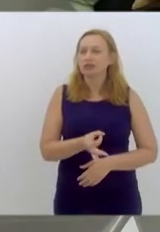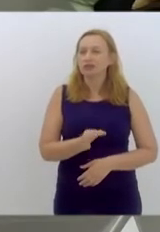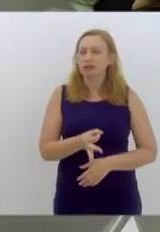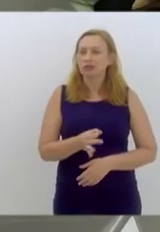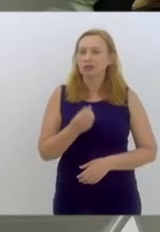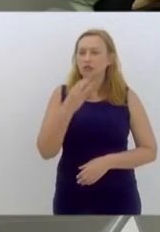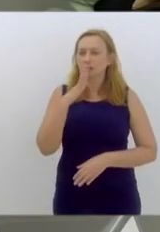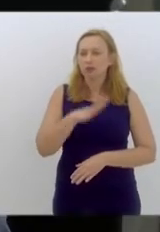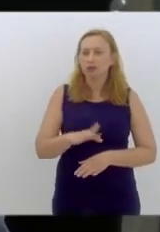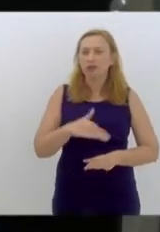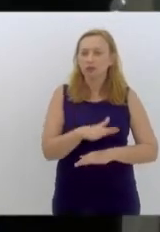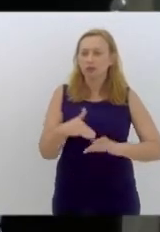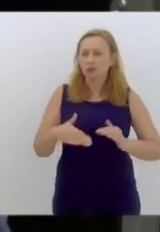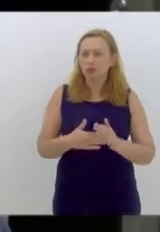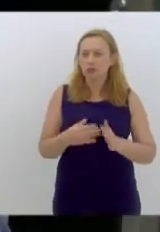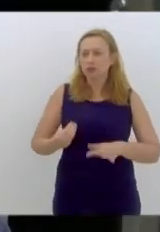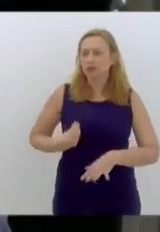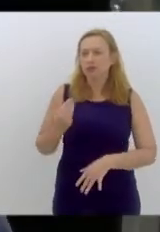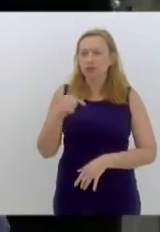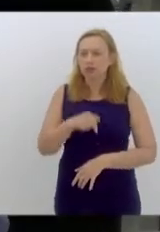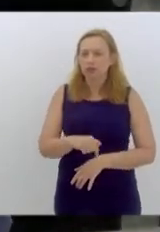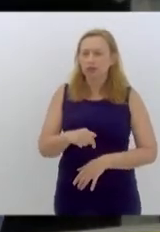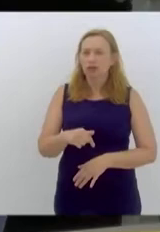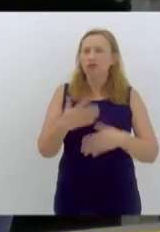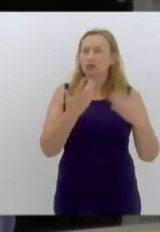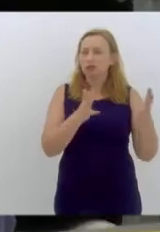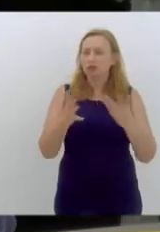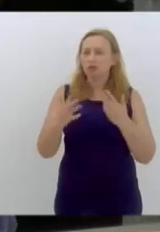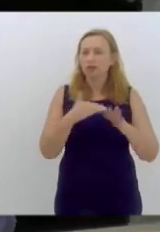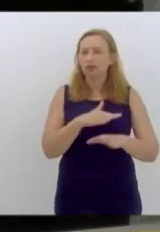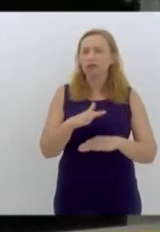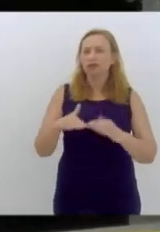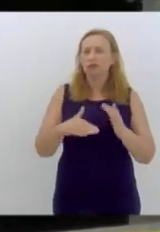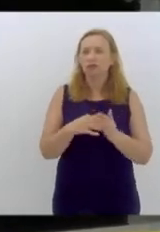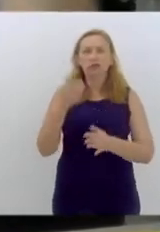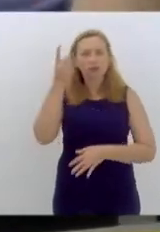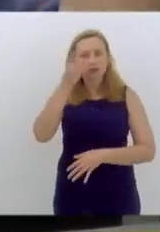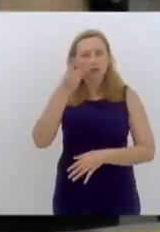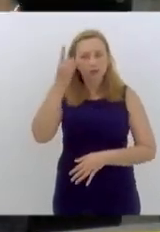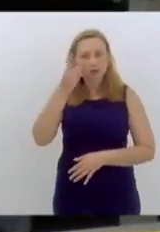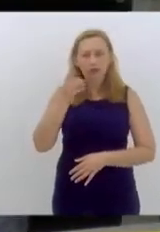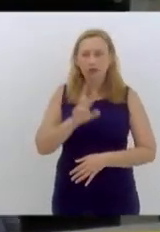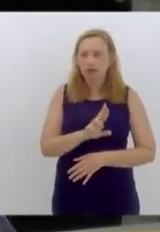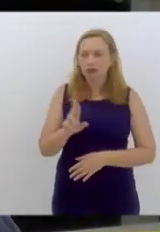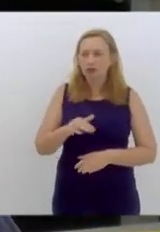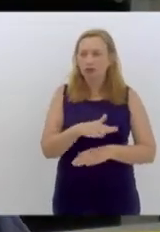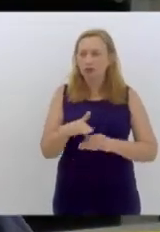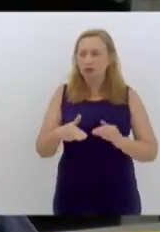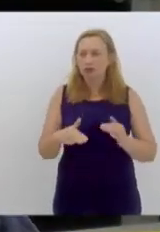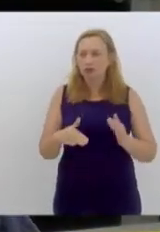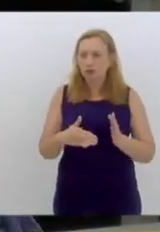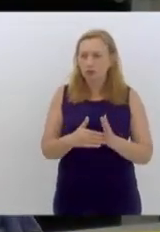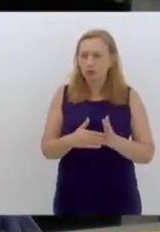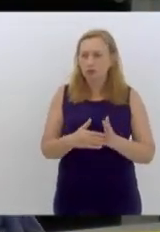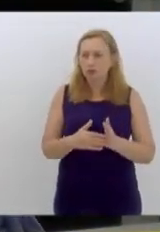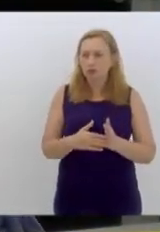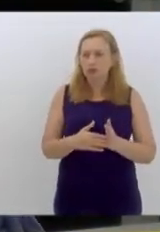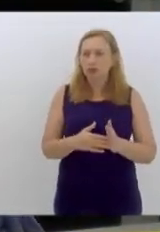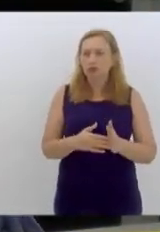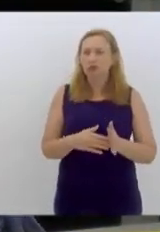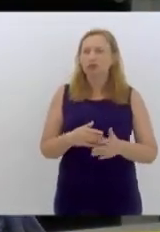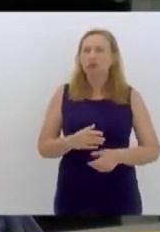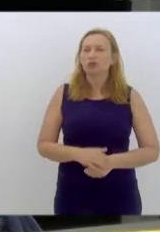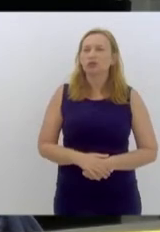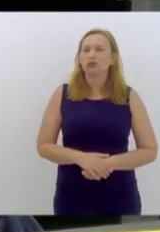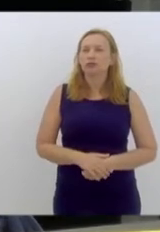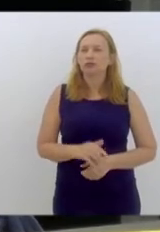Boa tarde a todos e a todas os presentes. Cumprimento as deputadas e os deputados, em nome deles, a todos que estão e todas que estão